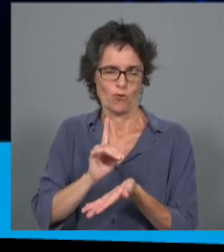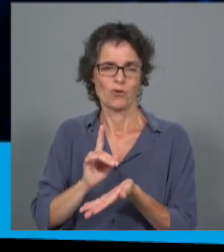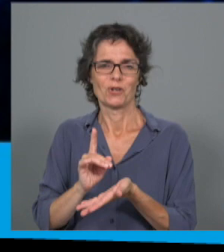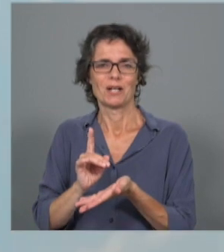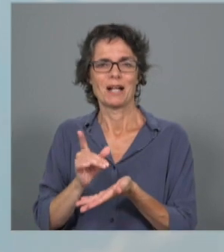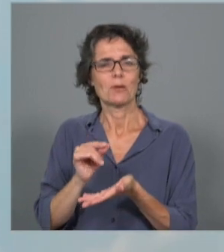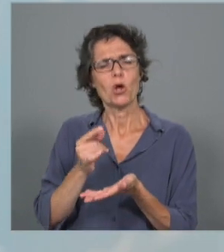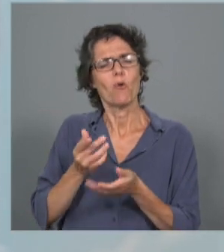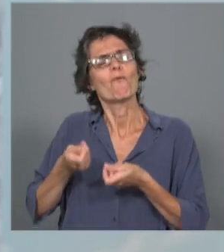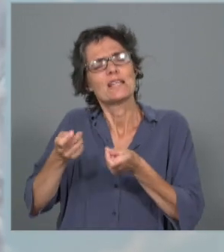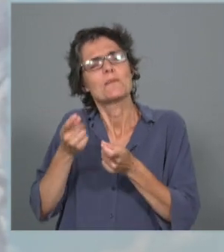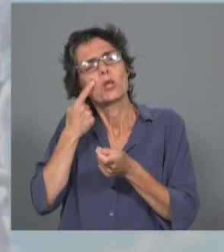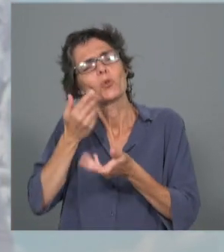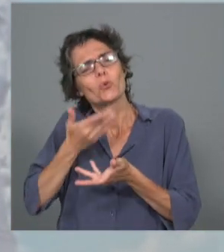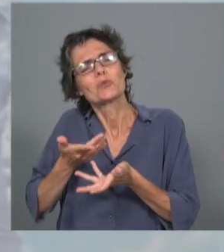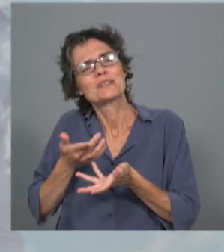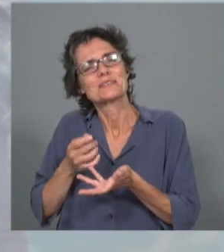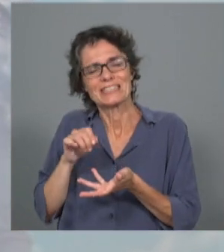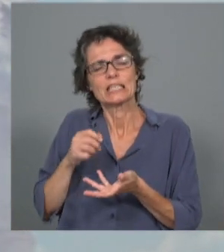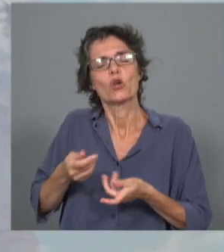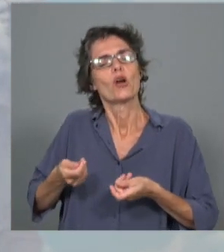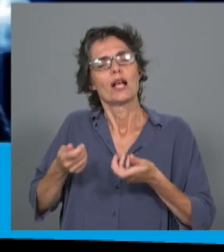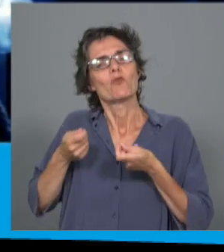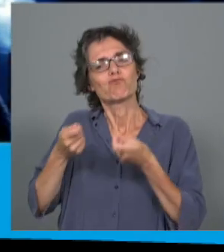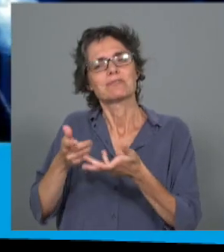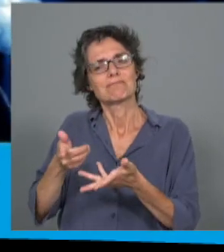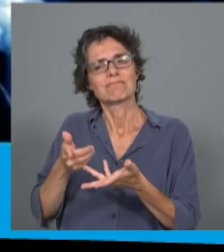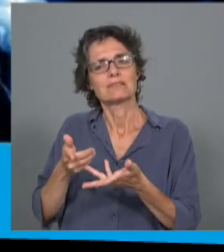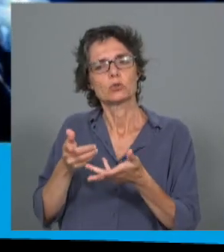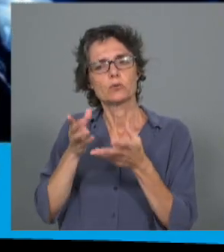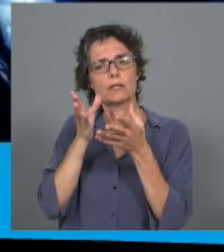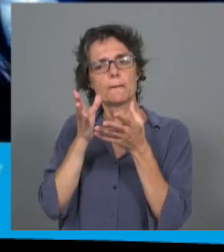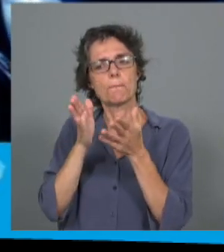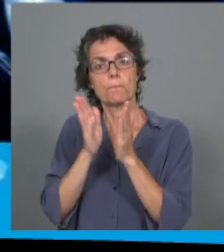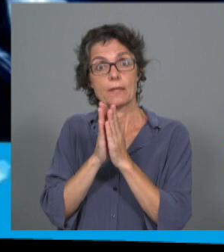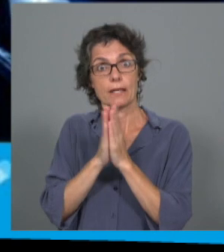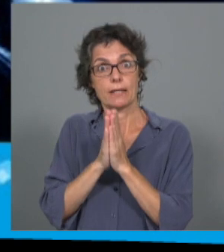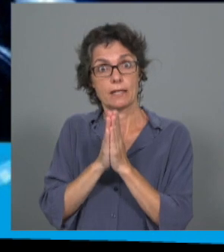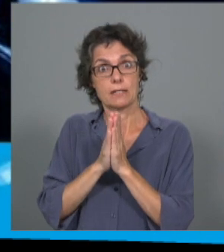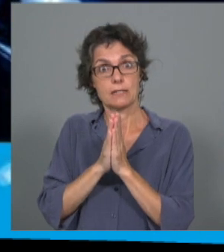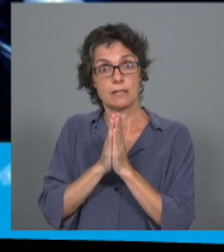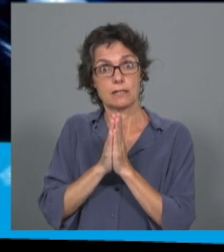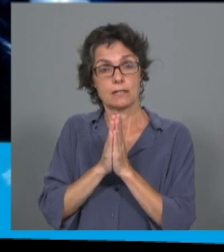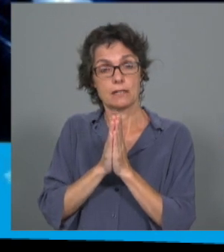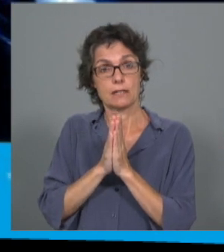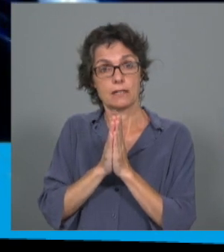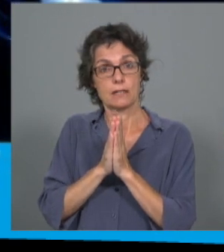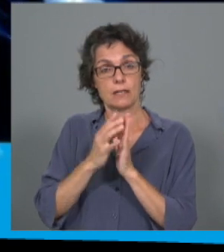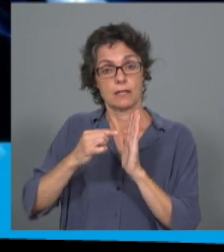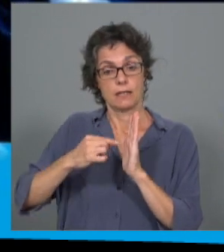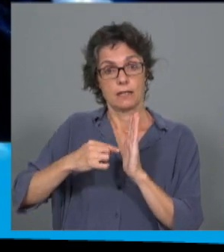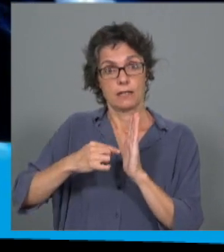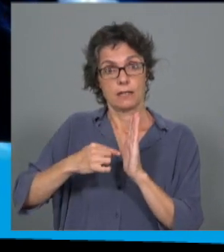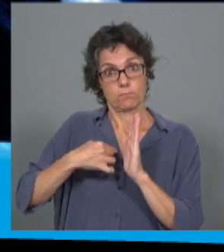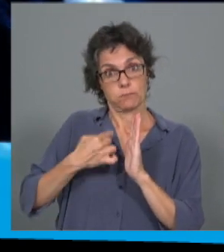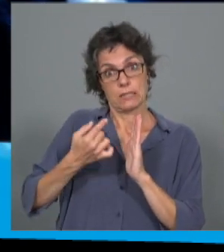de conhecimento. Não é? Mas é também um investimento da Igreja local, neste caso, no meu caso, do Patriarcado de